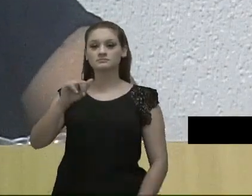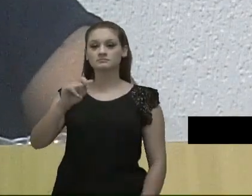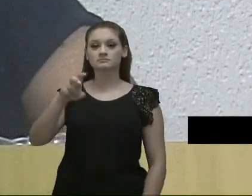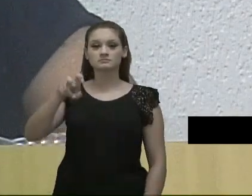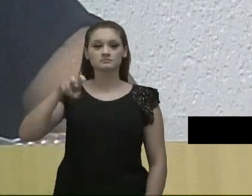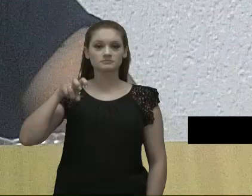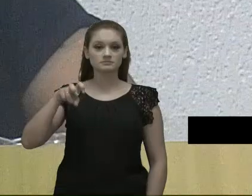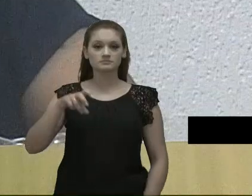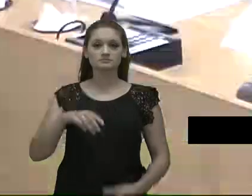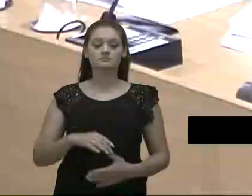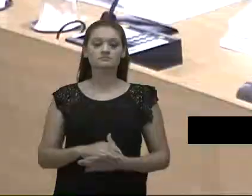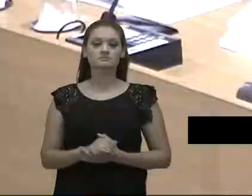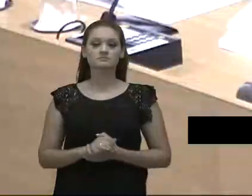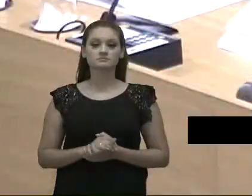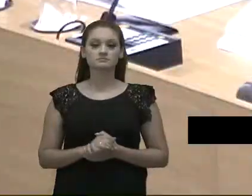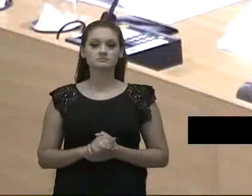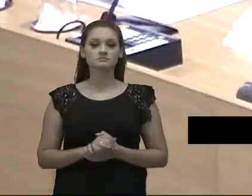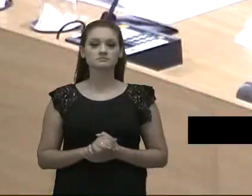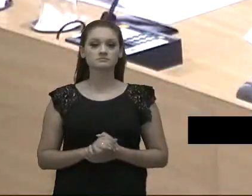têm?